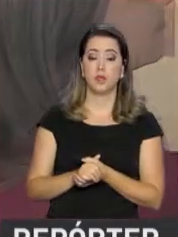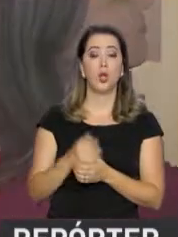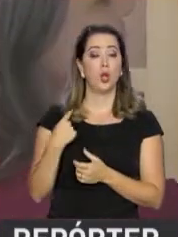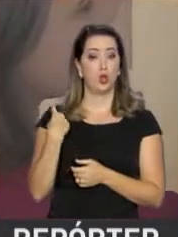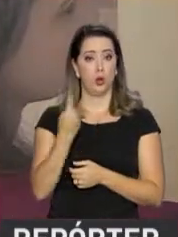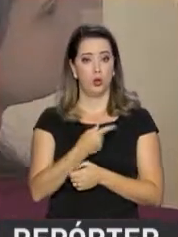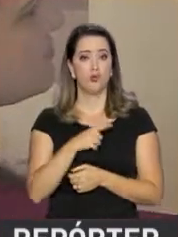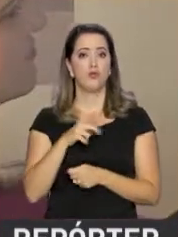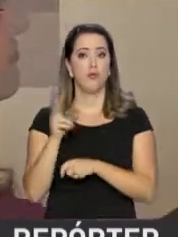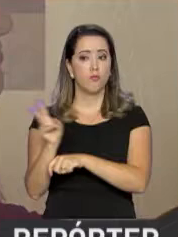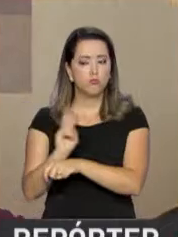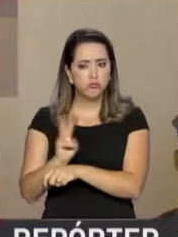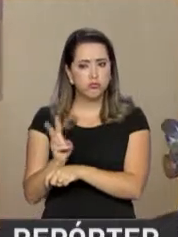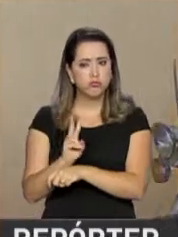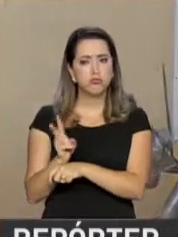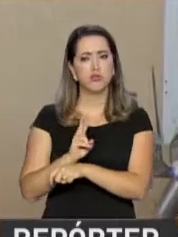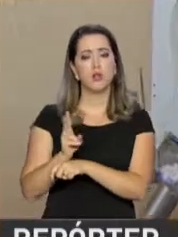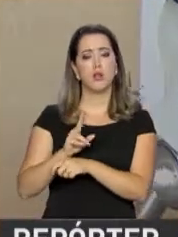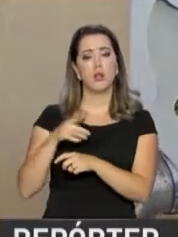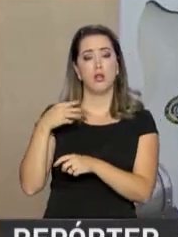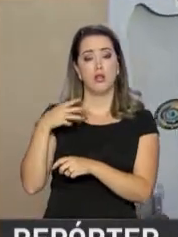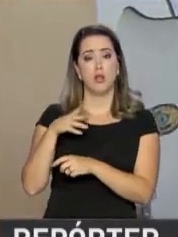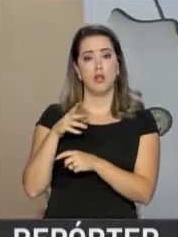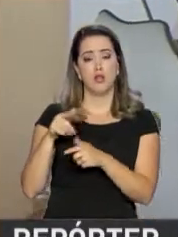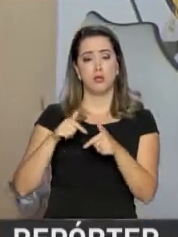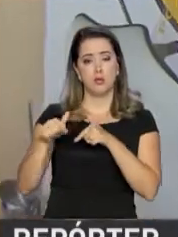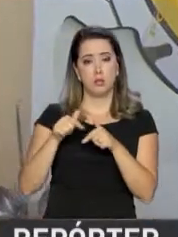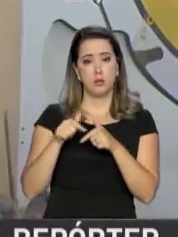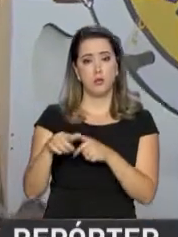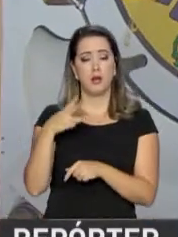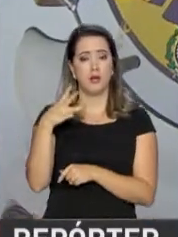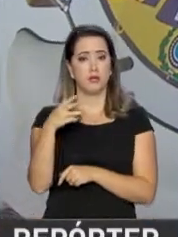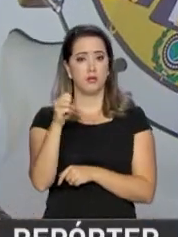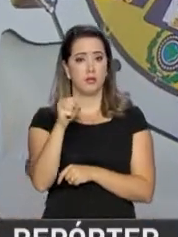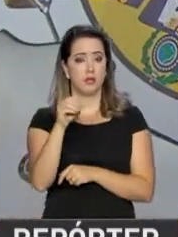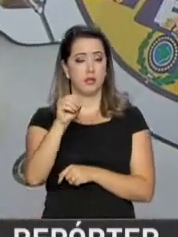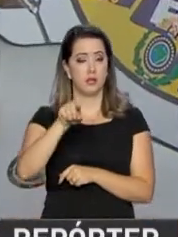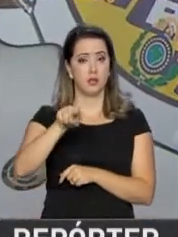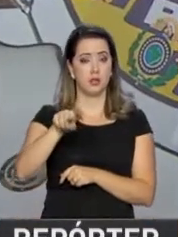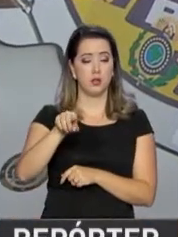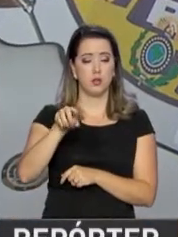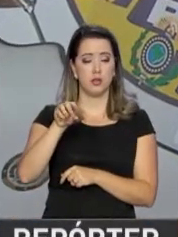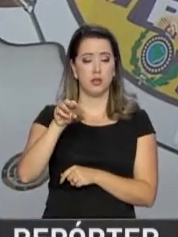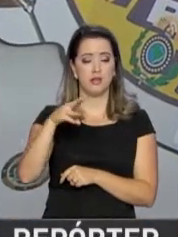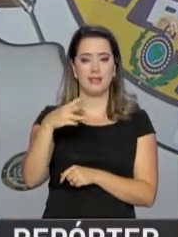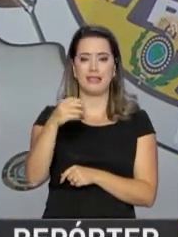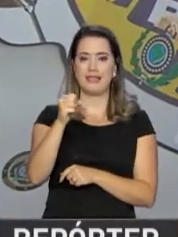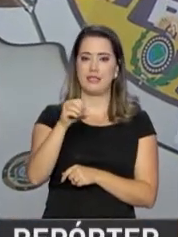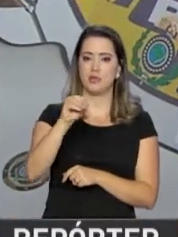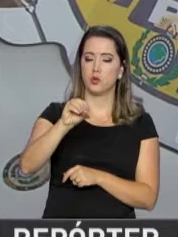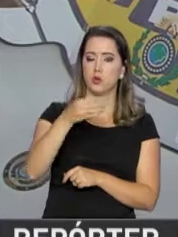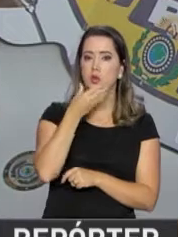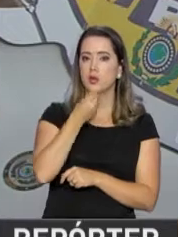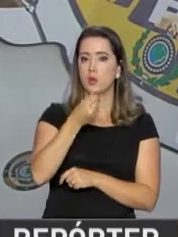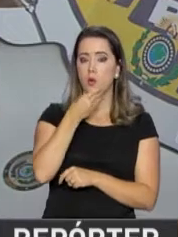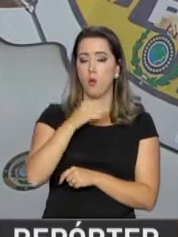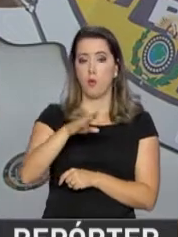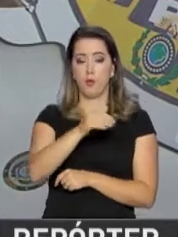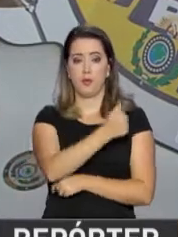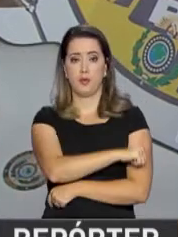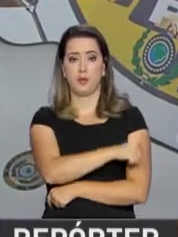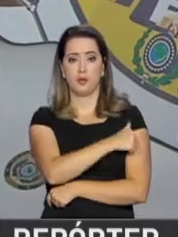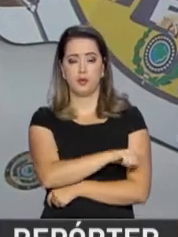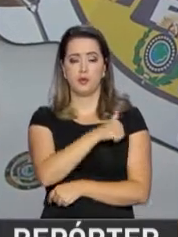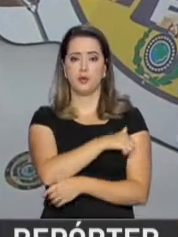reforço do policiamento nós enviamos 380 homens da polícia rodoviária federal do estado do rio de janeiro além disso a gente reforçou também fronteiras e